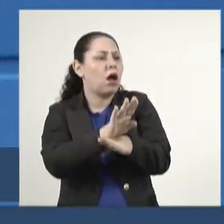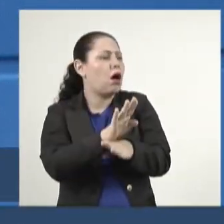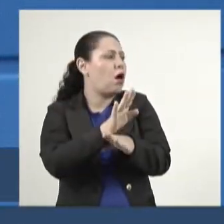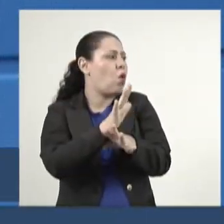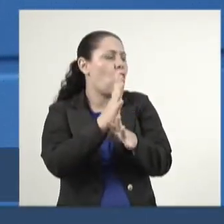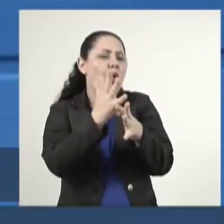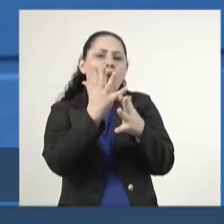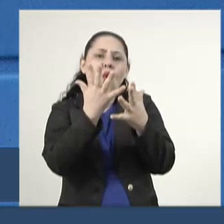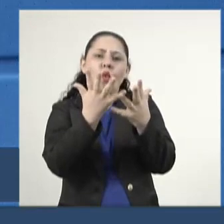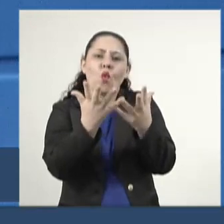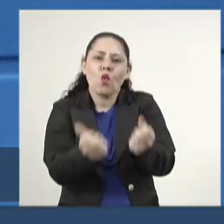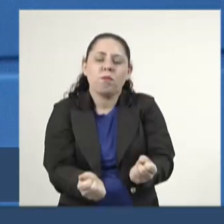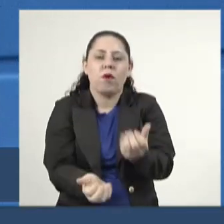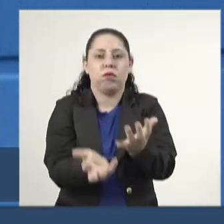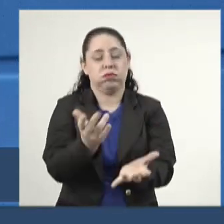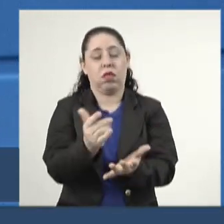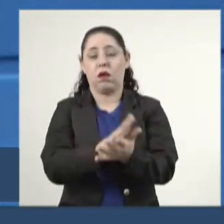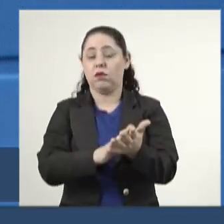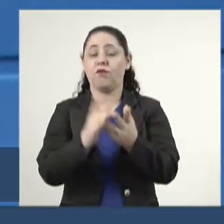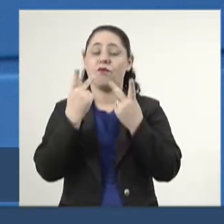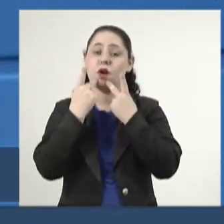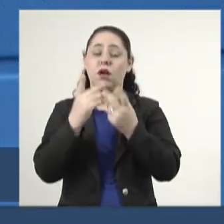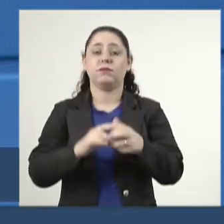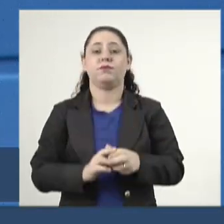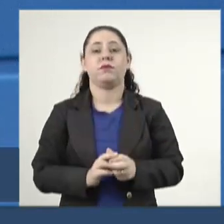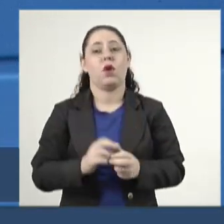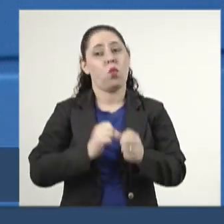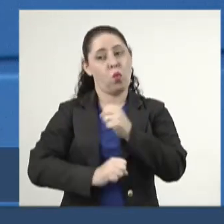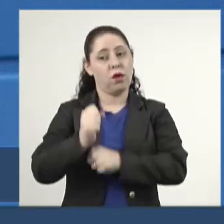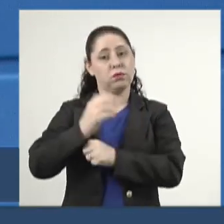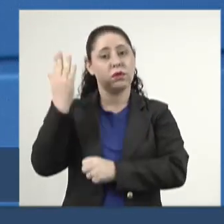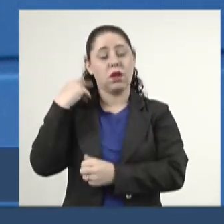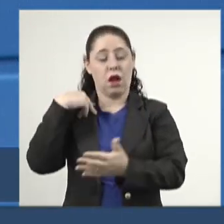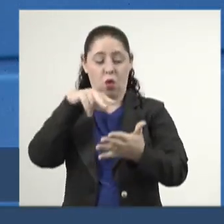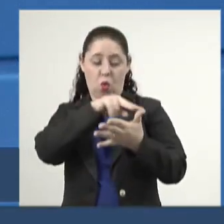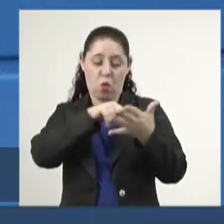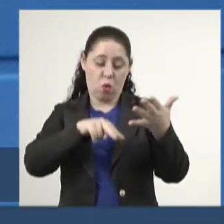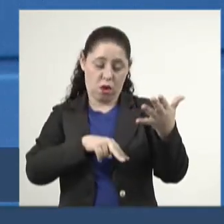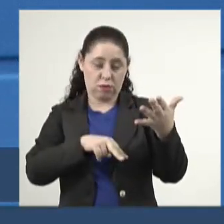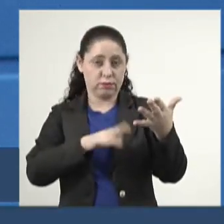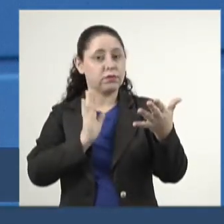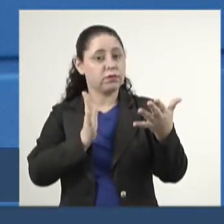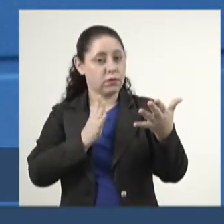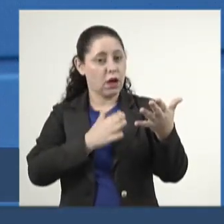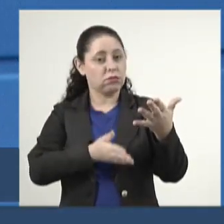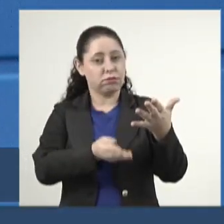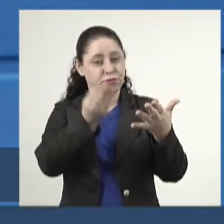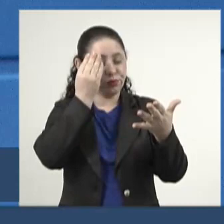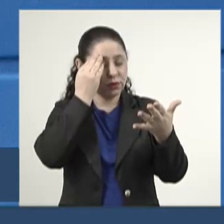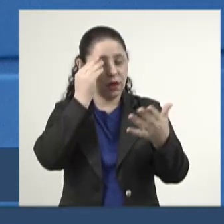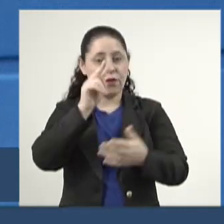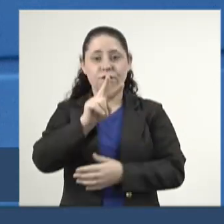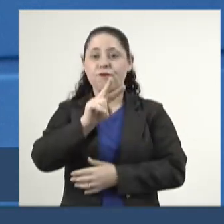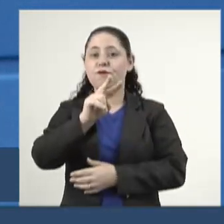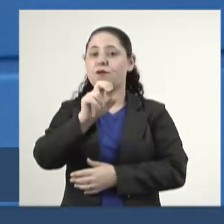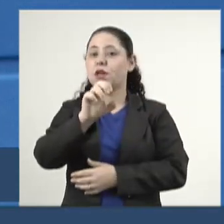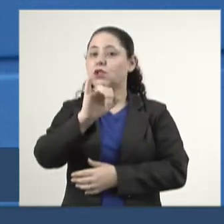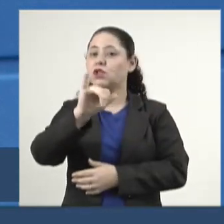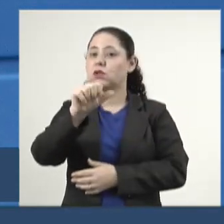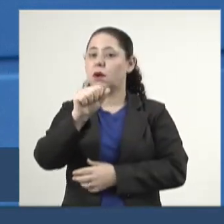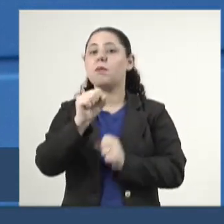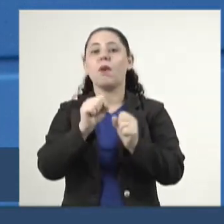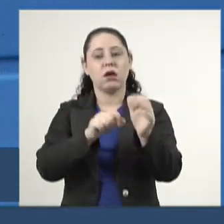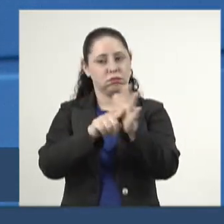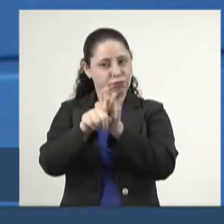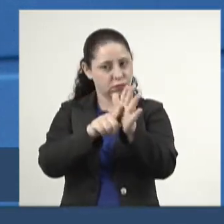fogo, nós só vemos falando isso. Como há muitos anos atrás eu li, na Veja, Vossa Excelência pode pesquisar